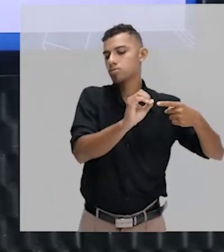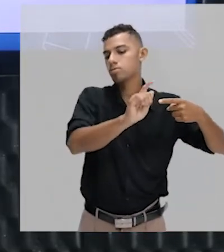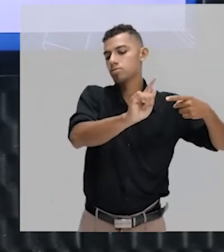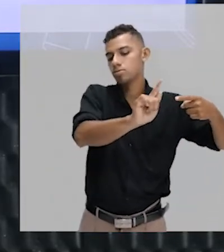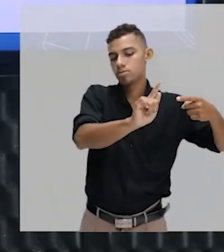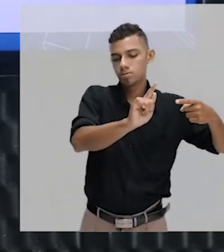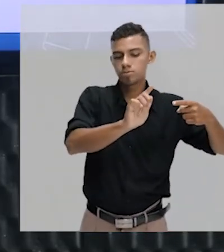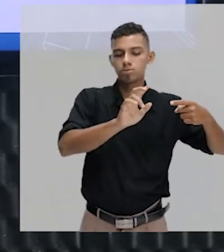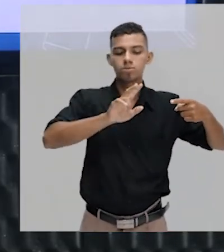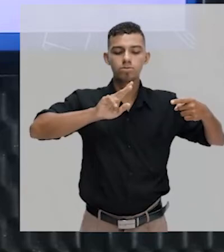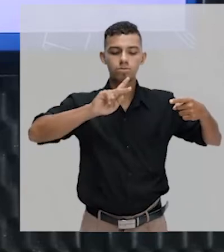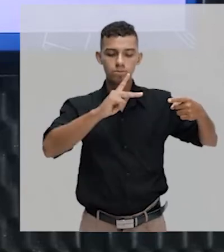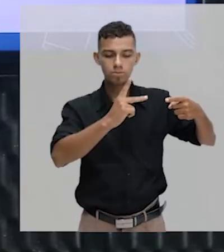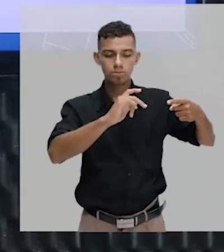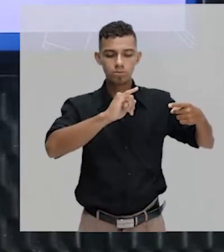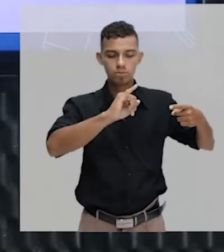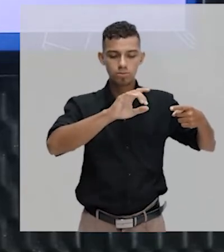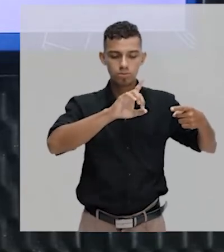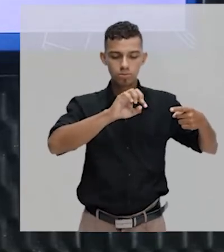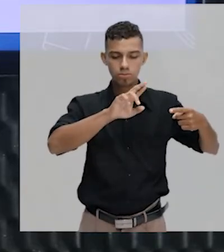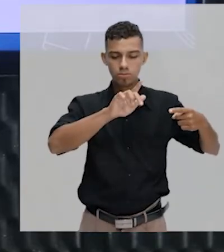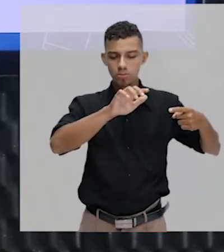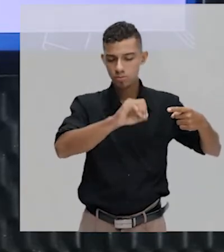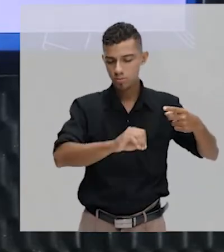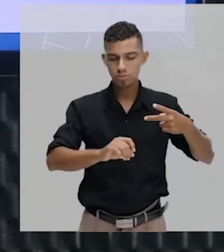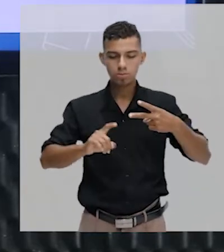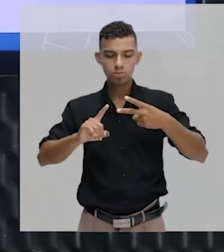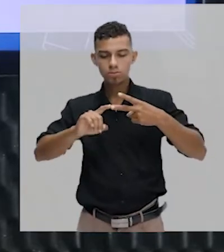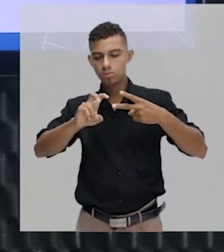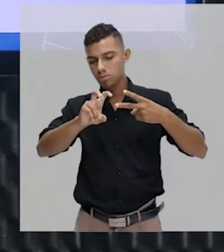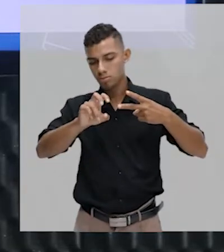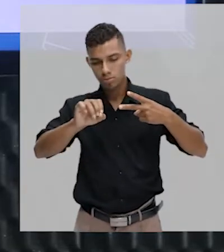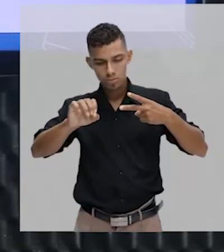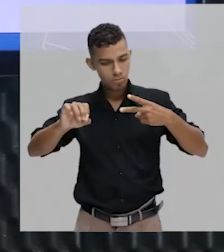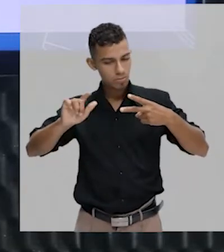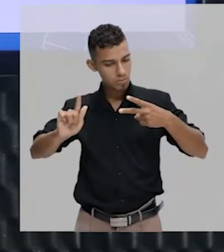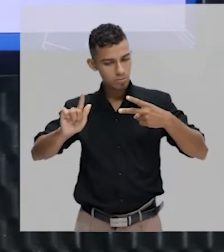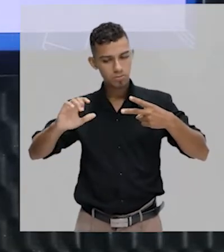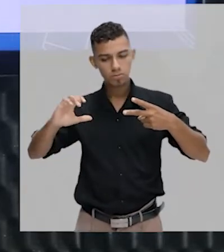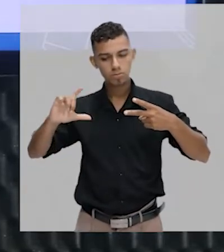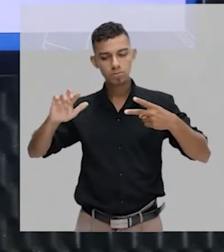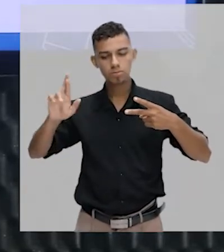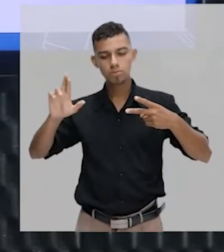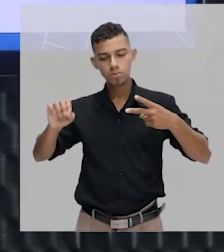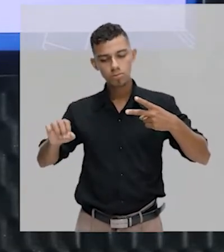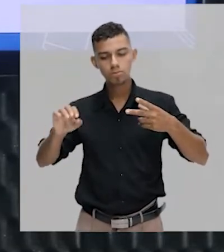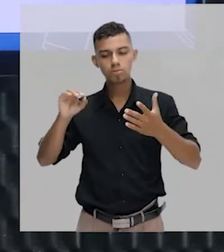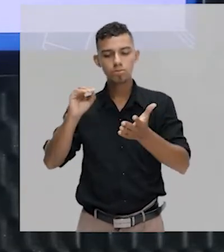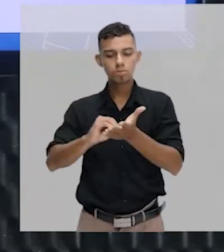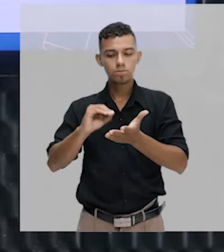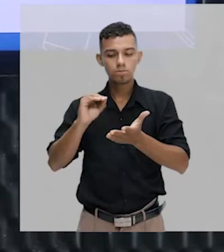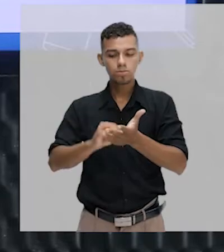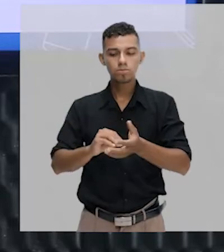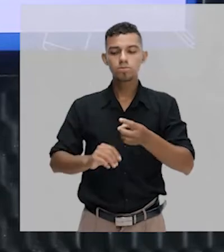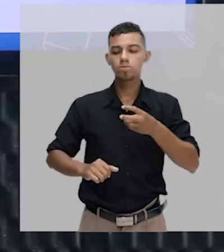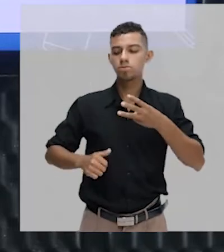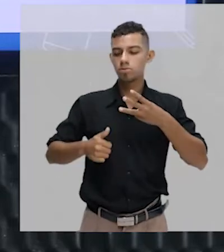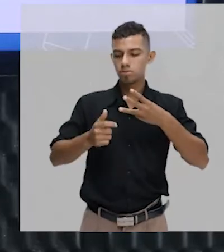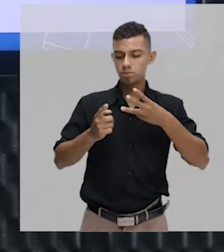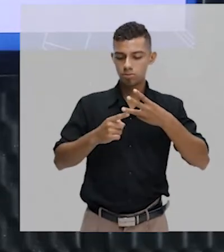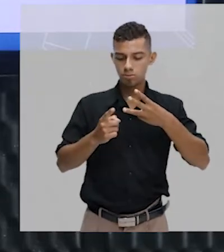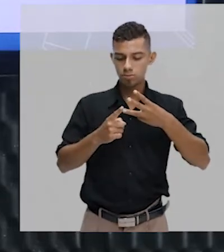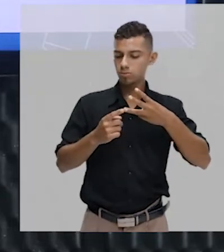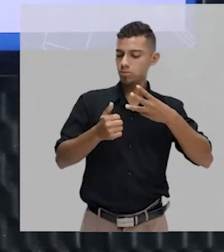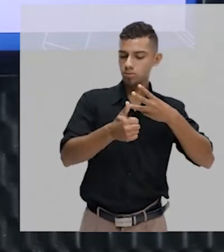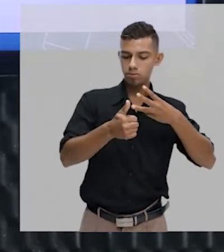cloro. Bom, mas sobrou, olha só, sobrou 145 gramas do cloro. Então,